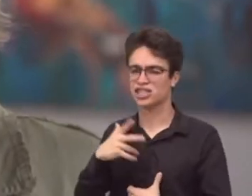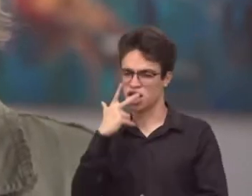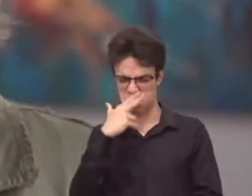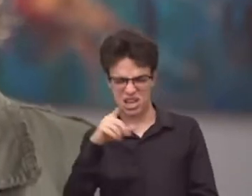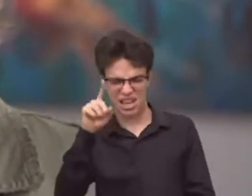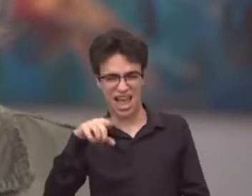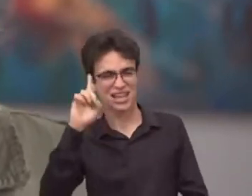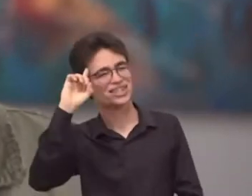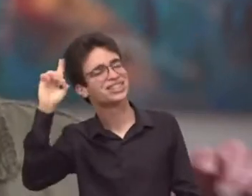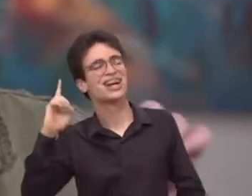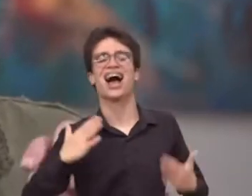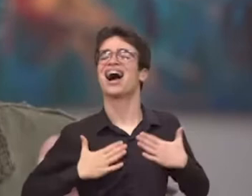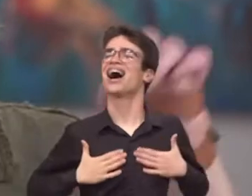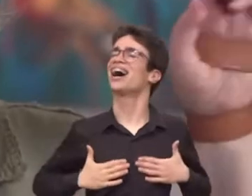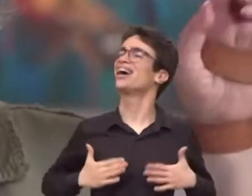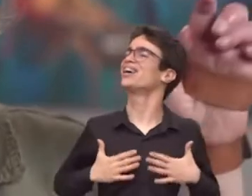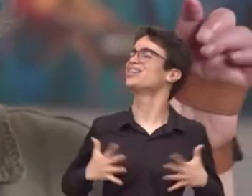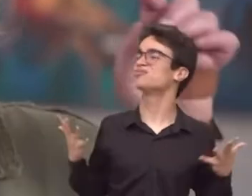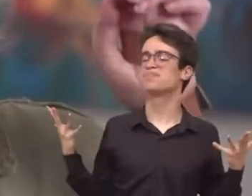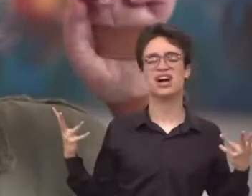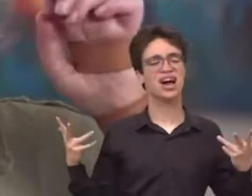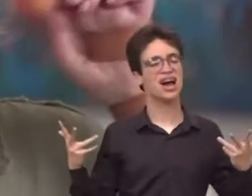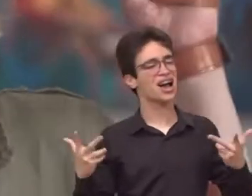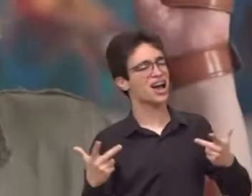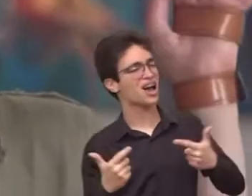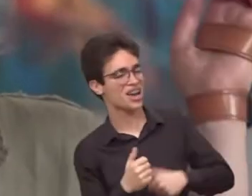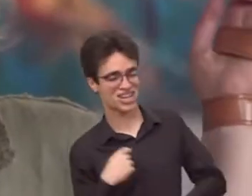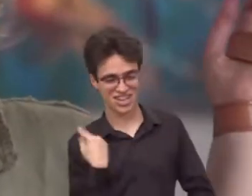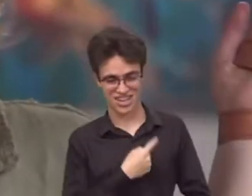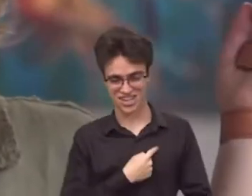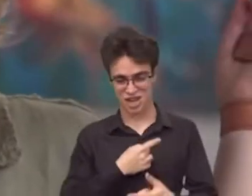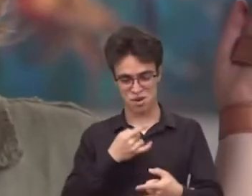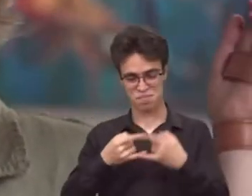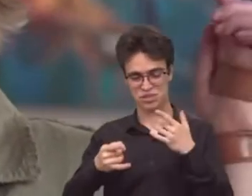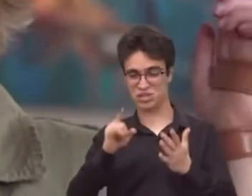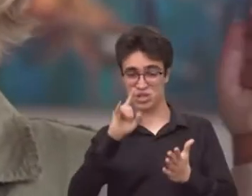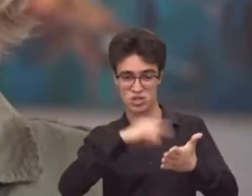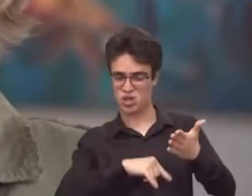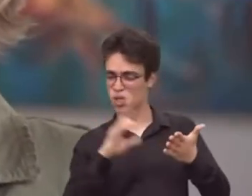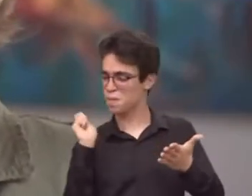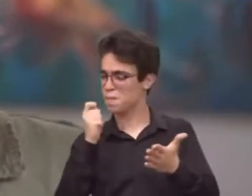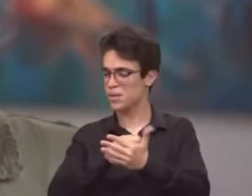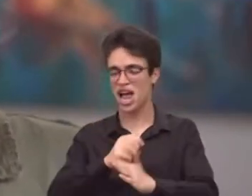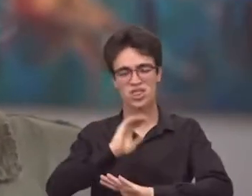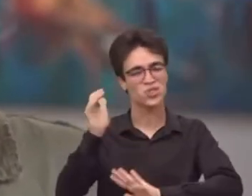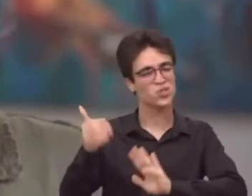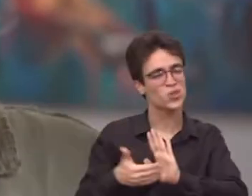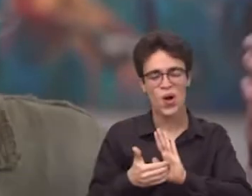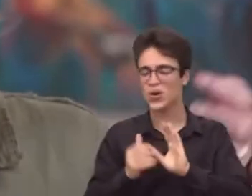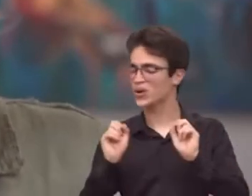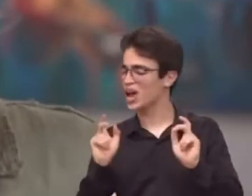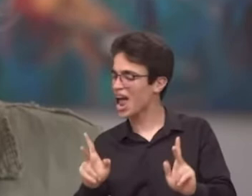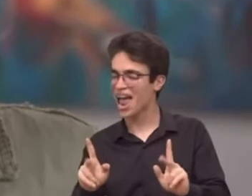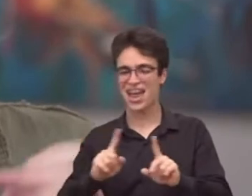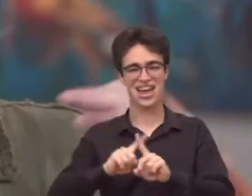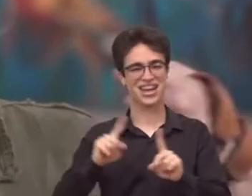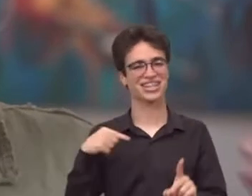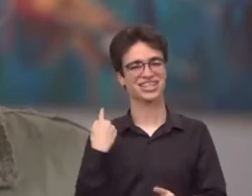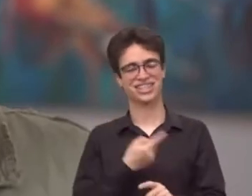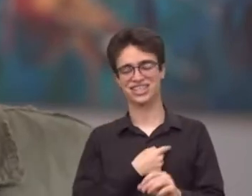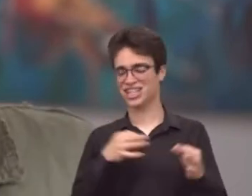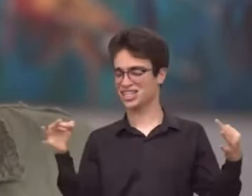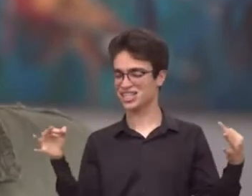calmos e maravilhosos quando todas as contas estão pagas e tudo está saindo de acordo com seus planos e nós